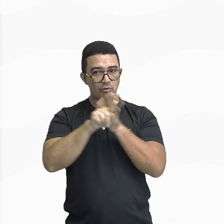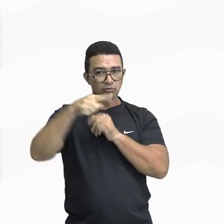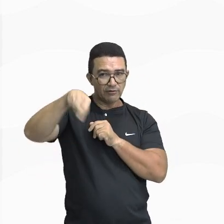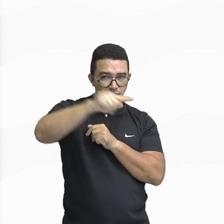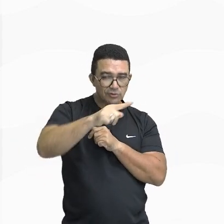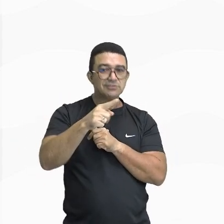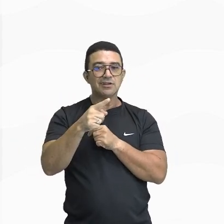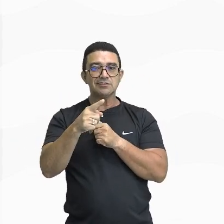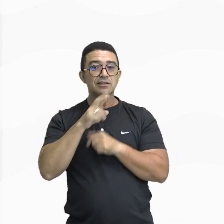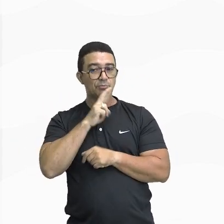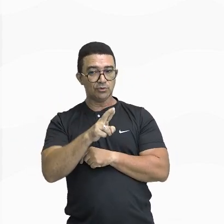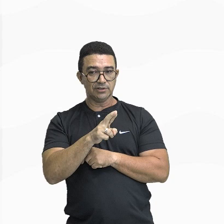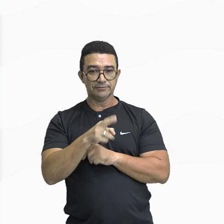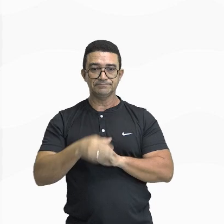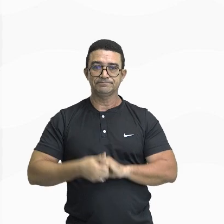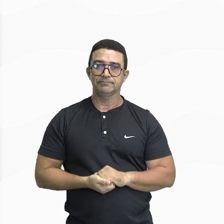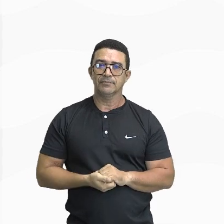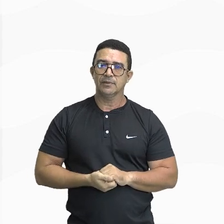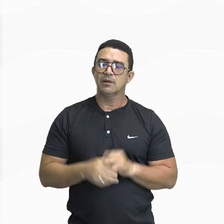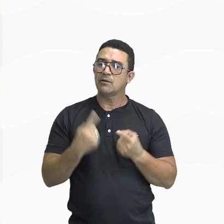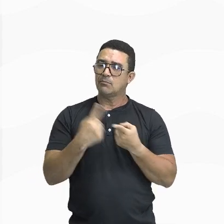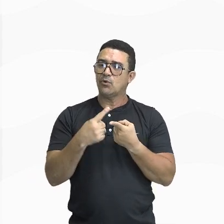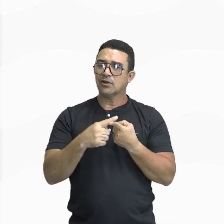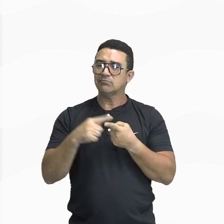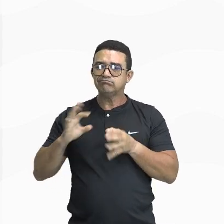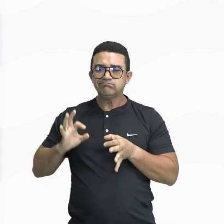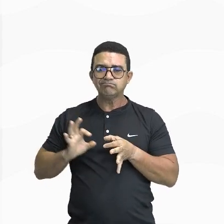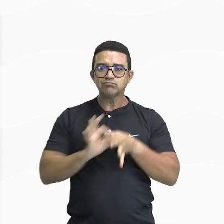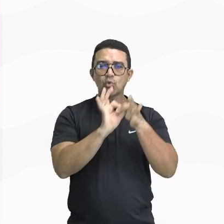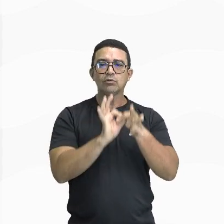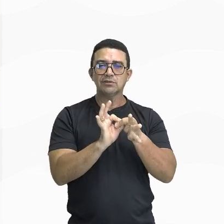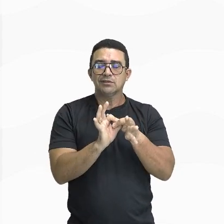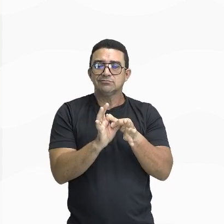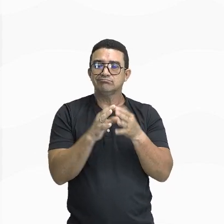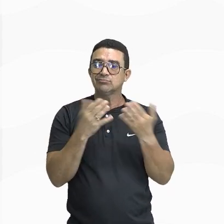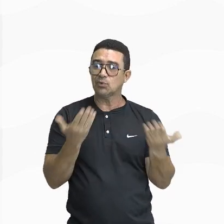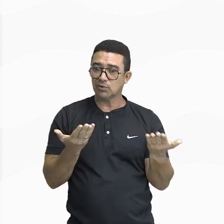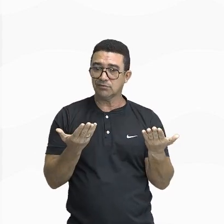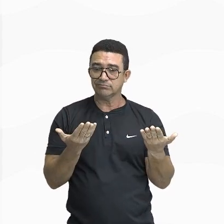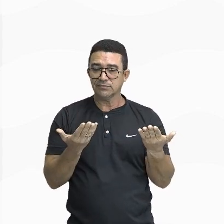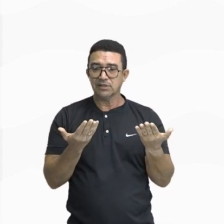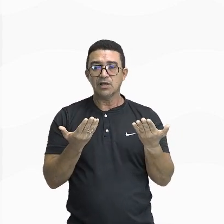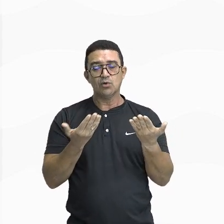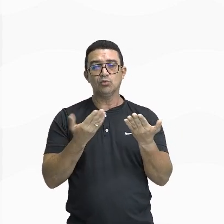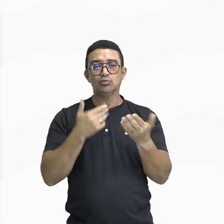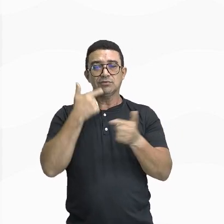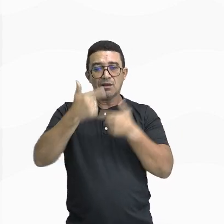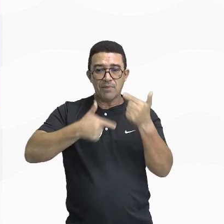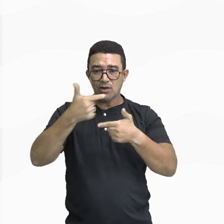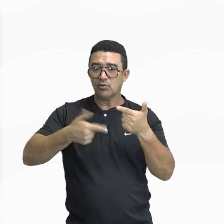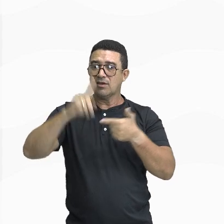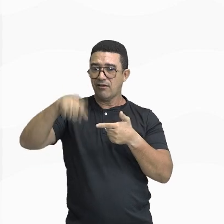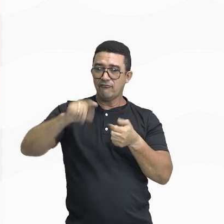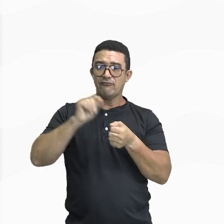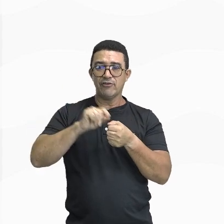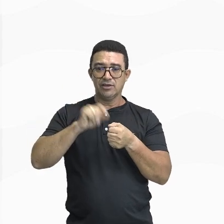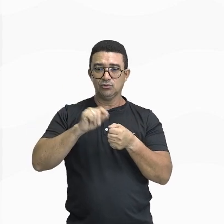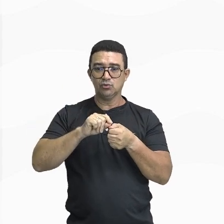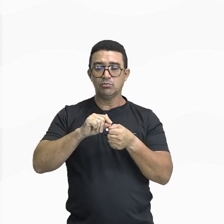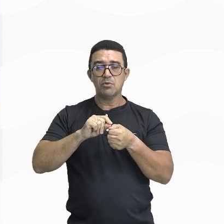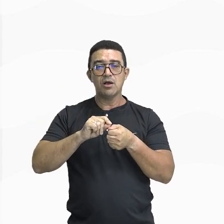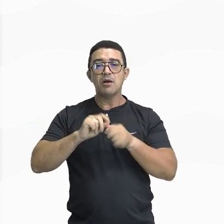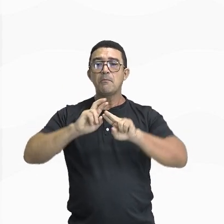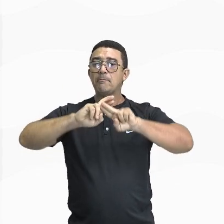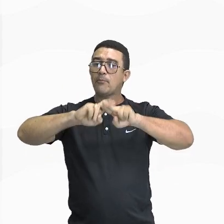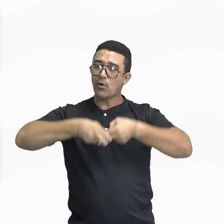alunos, professor Dário, porque vai estar realmente vinculado, infelizmente, a essa atividade que acaba sendo ocasionada principalmente